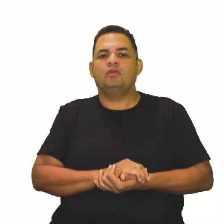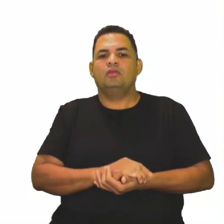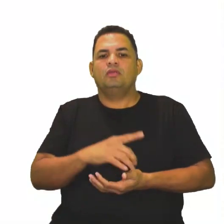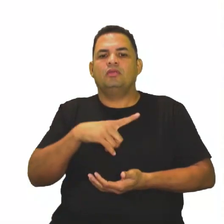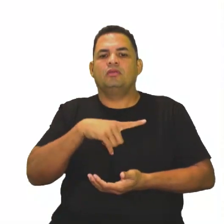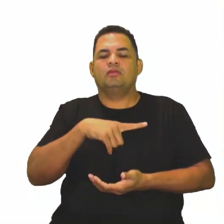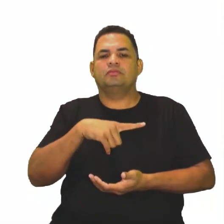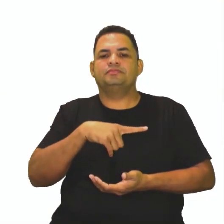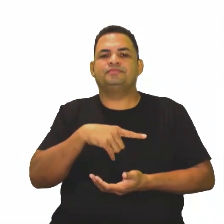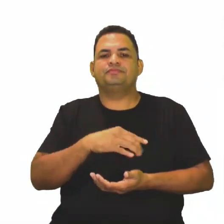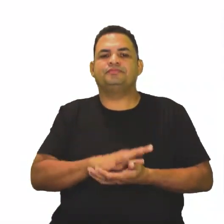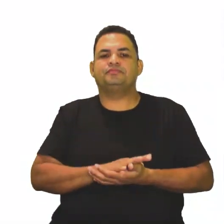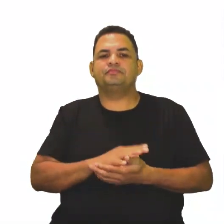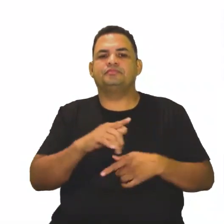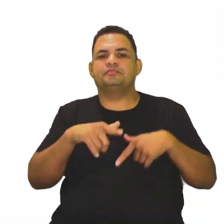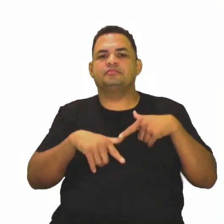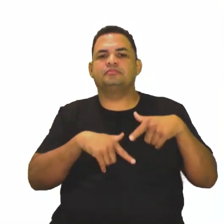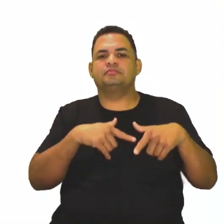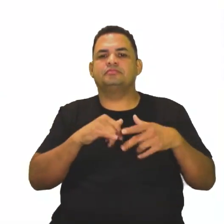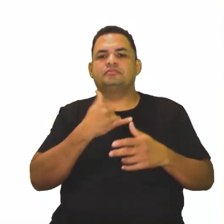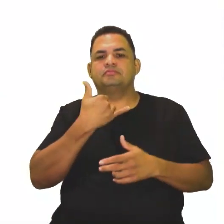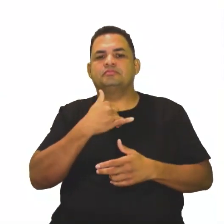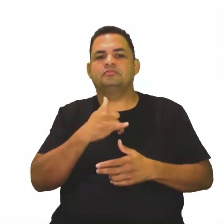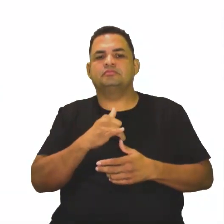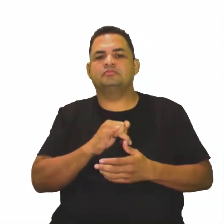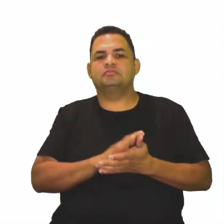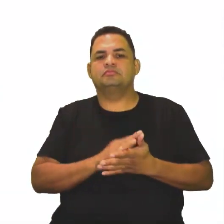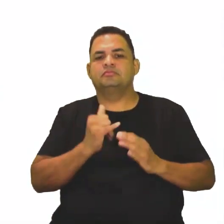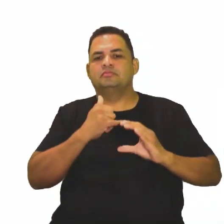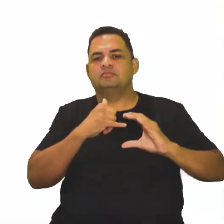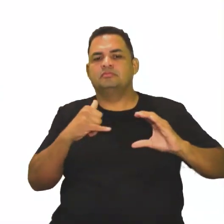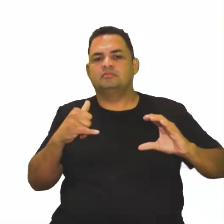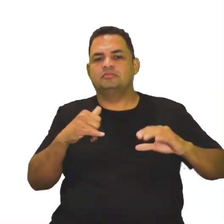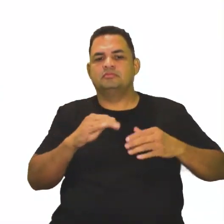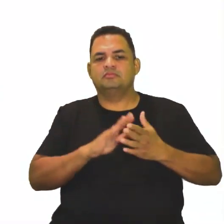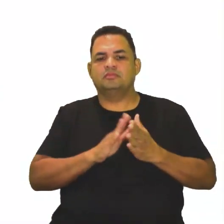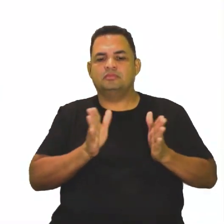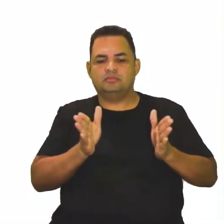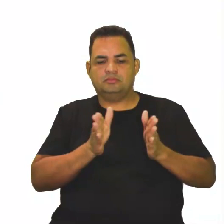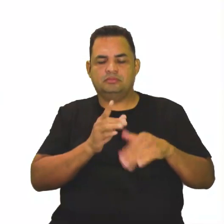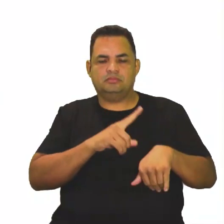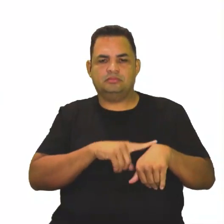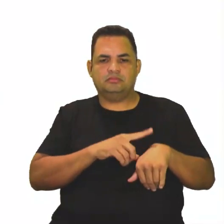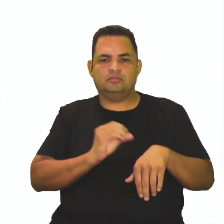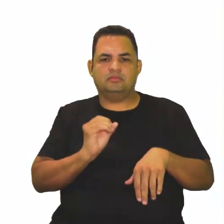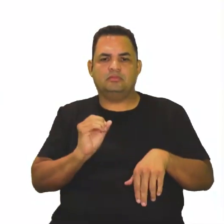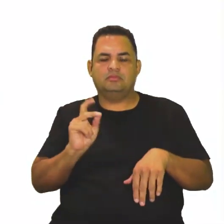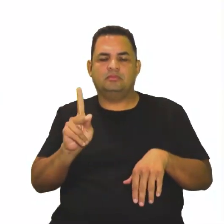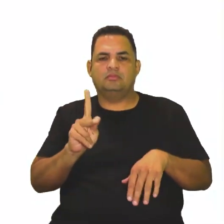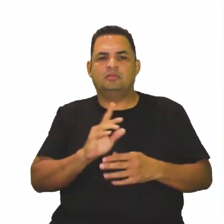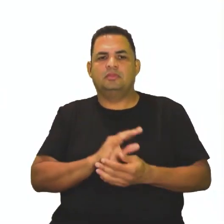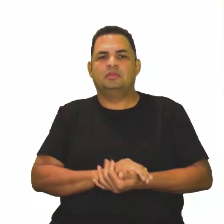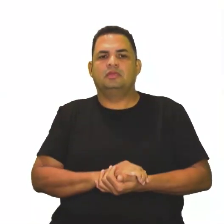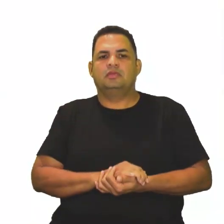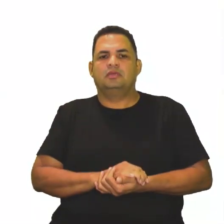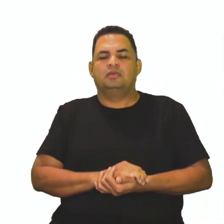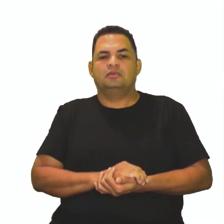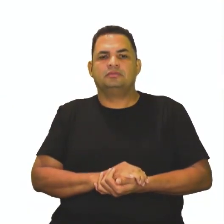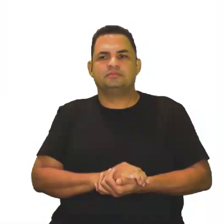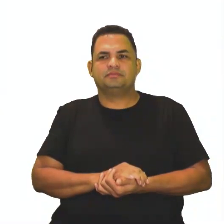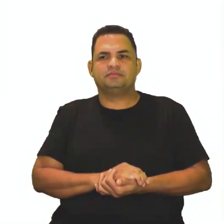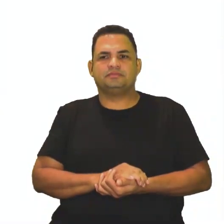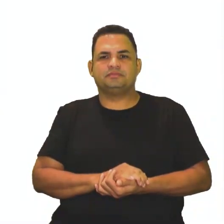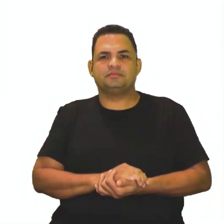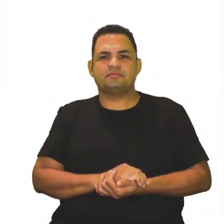aí que é o trabalho elétrico desenvolvido pela corrente num período de tempo, ok? Então, só para a gente ver